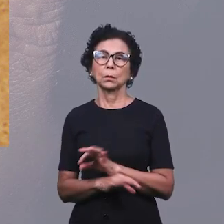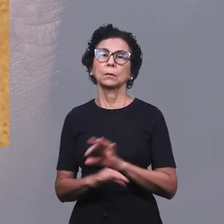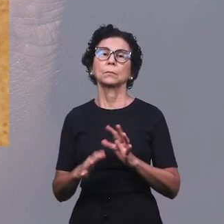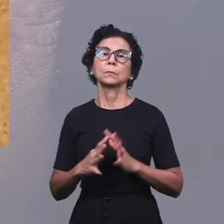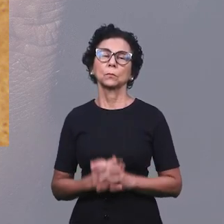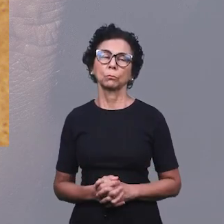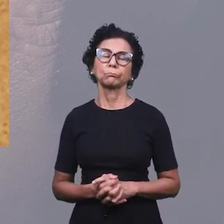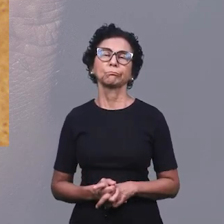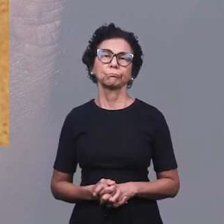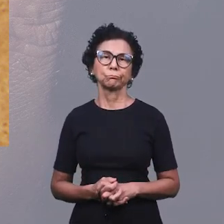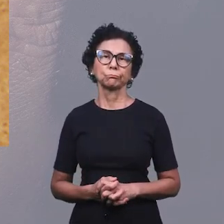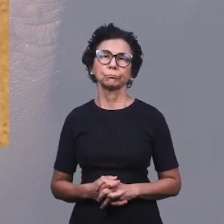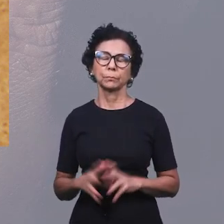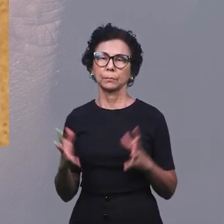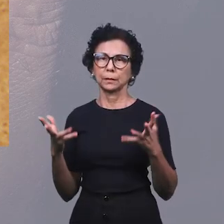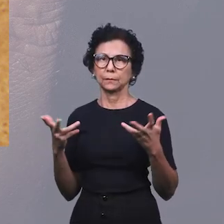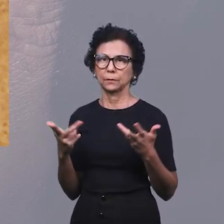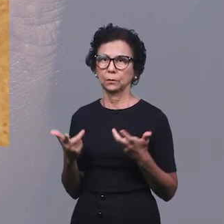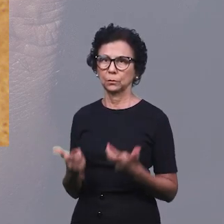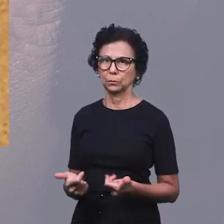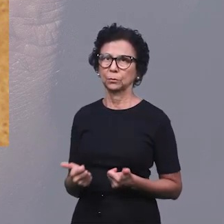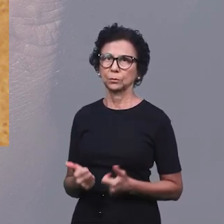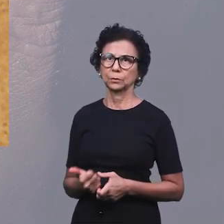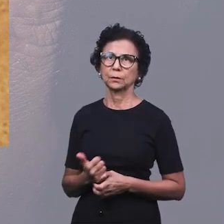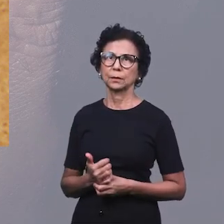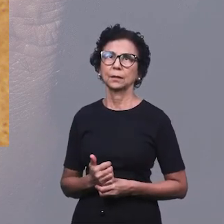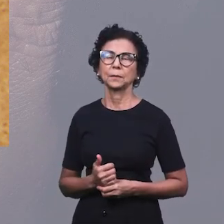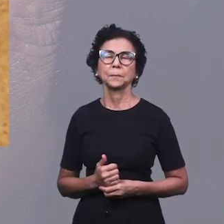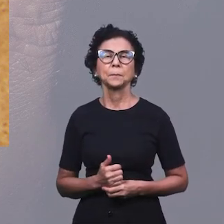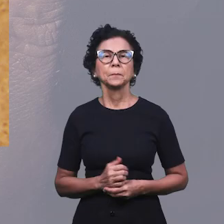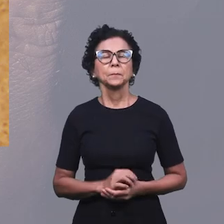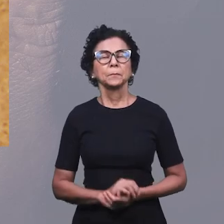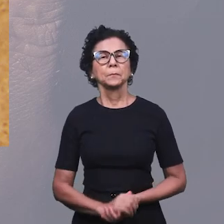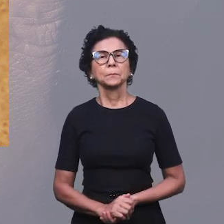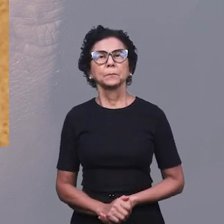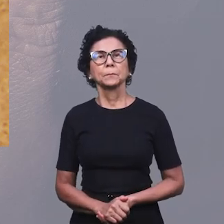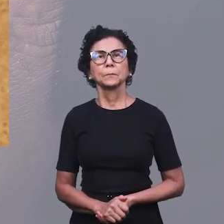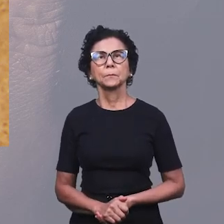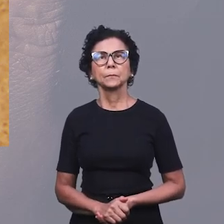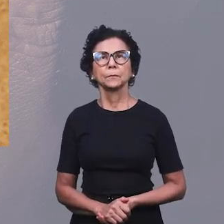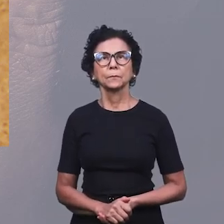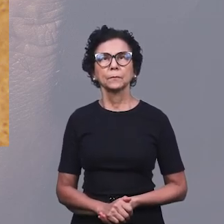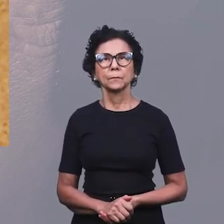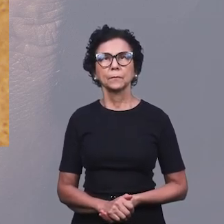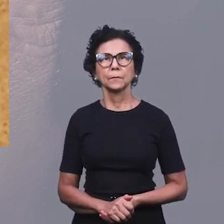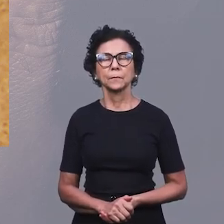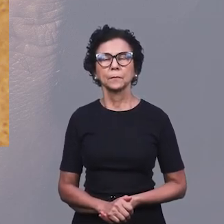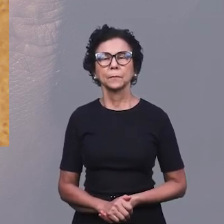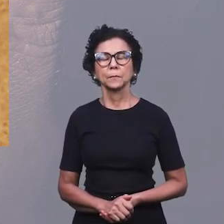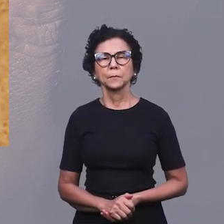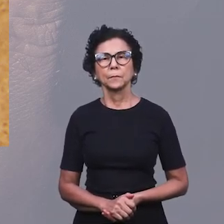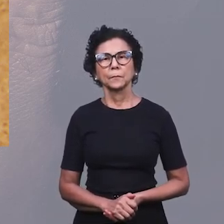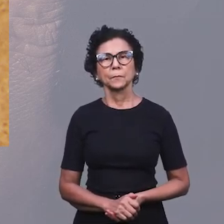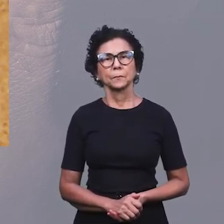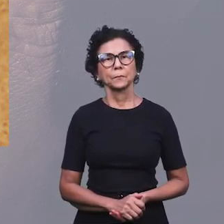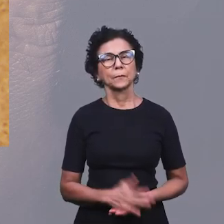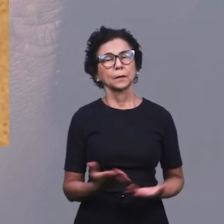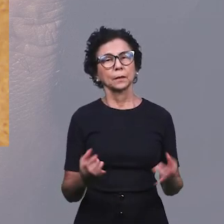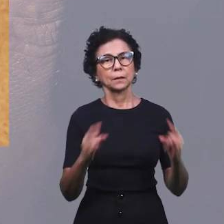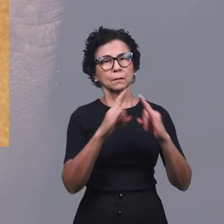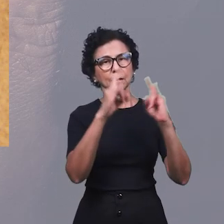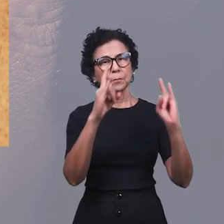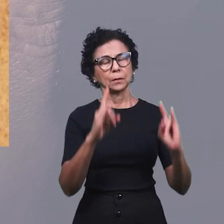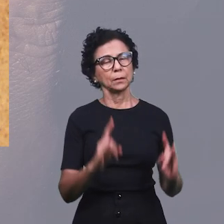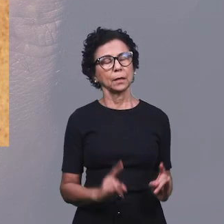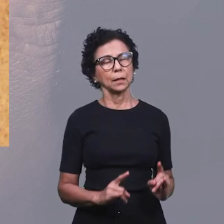algo glorioso quando nós olhamos para cada significado de cada um deles, na verdade, onde tudo aponta realmente para o nosso